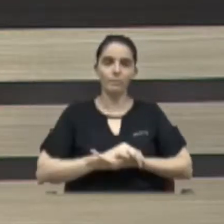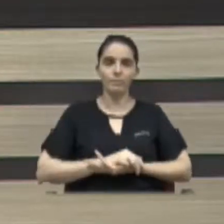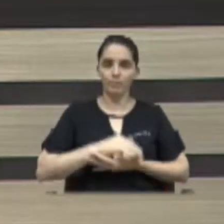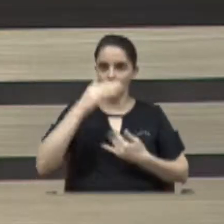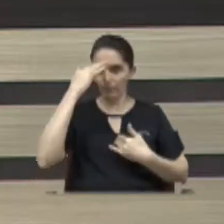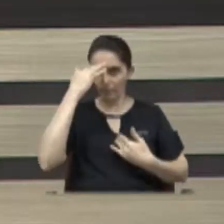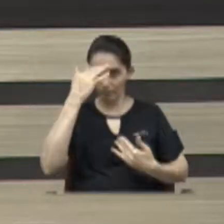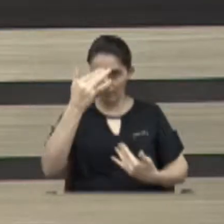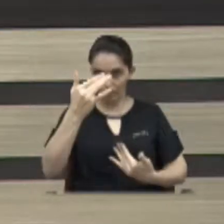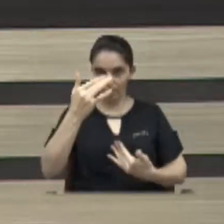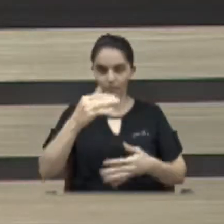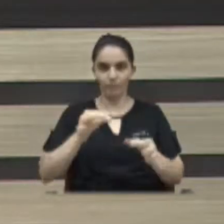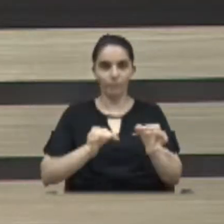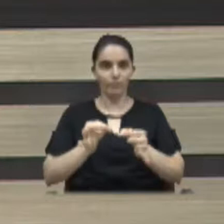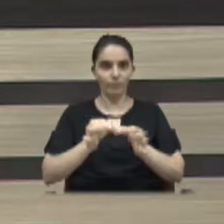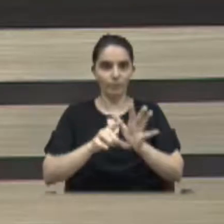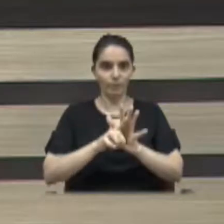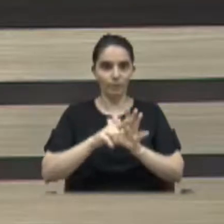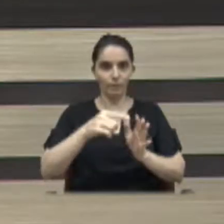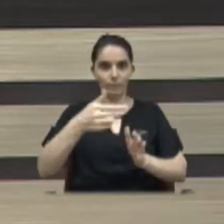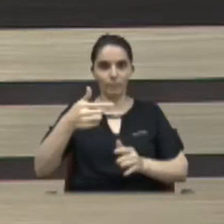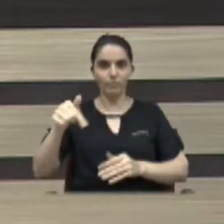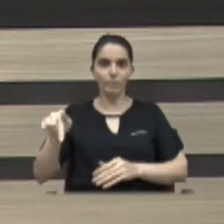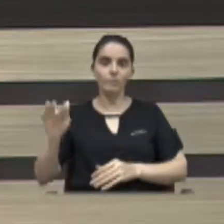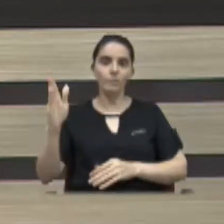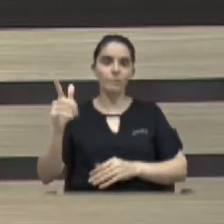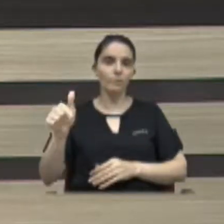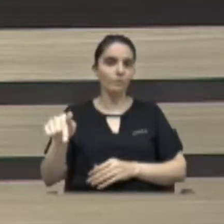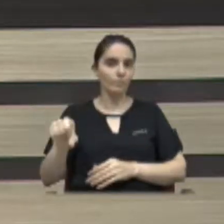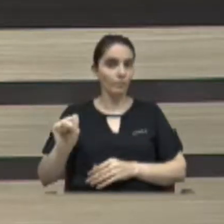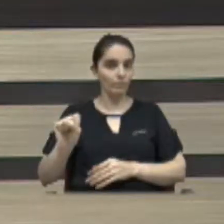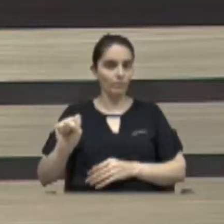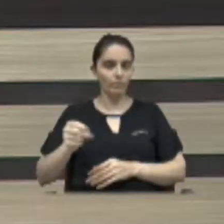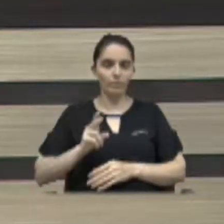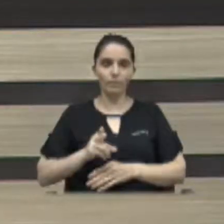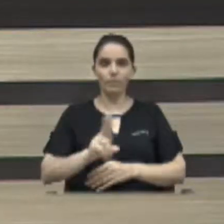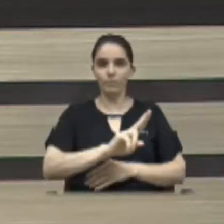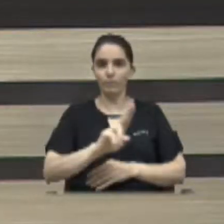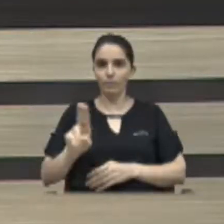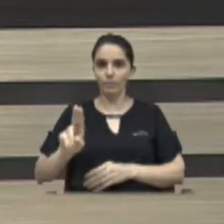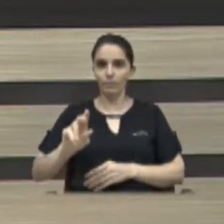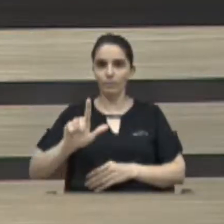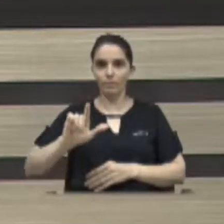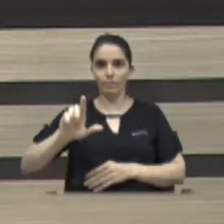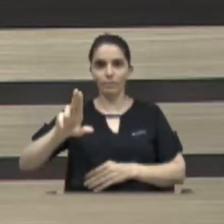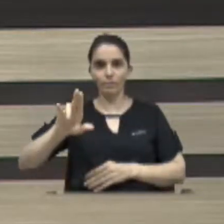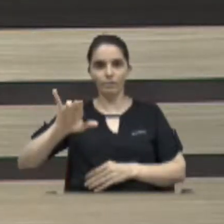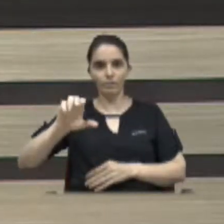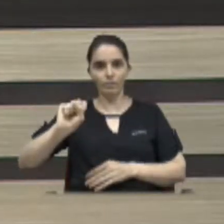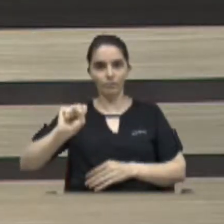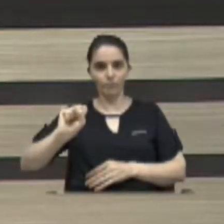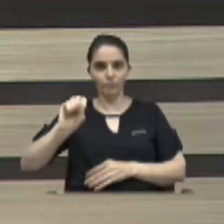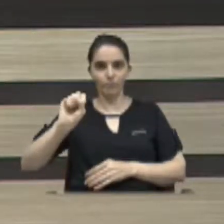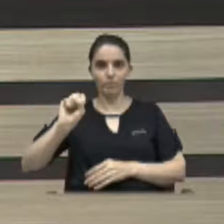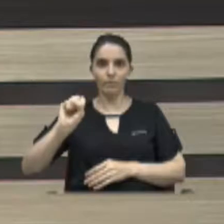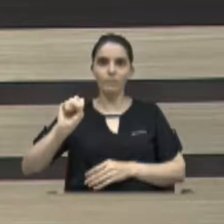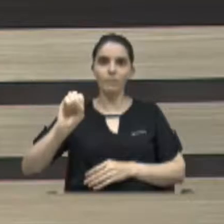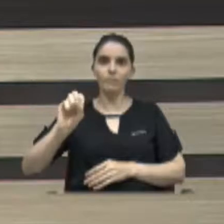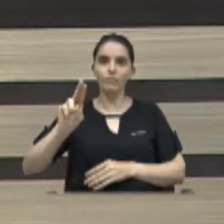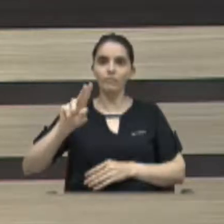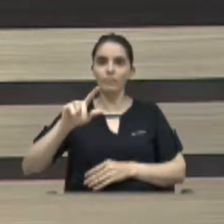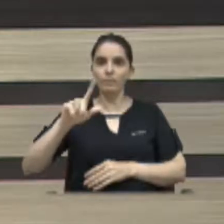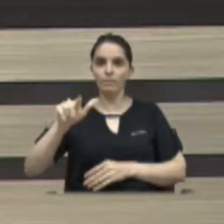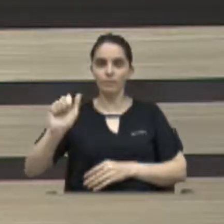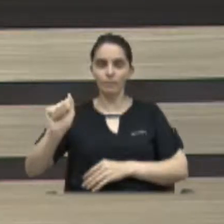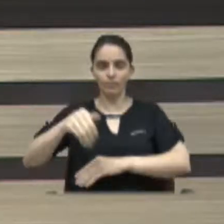Obrigado. Projeto de lei número 27/2018, perpetua o nome de Luiz Rodrigues de Souza, a rua